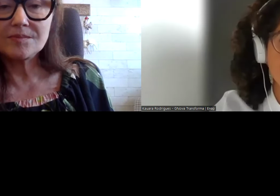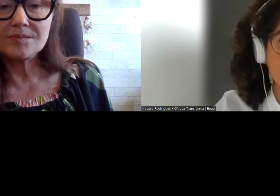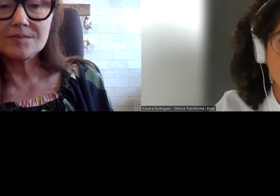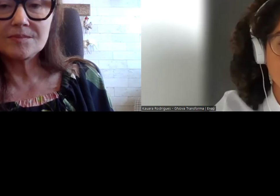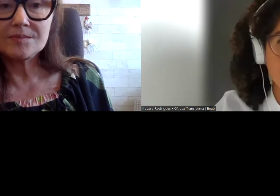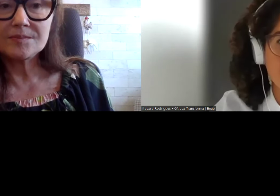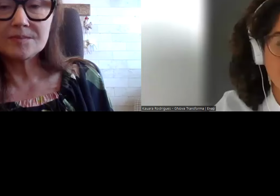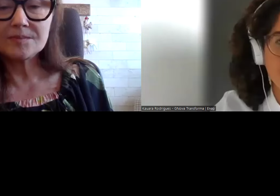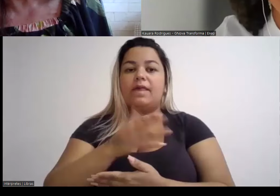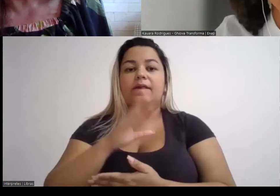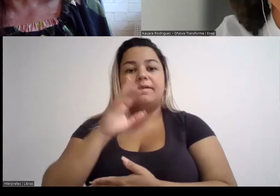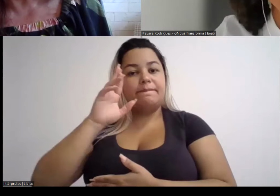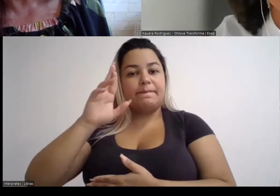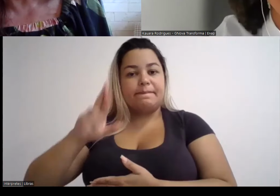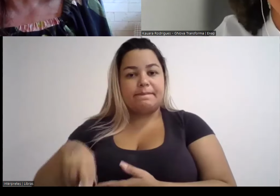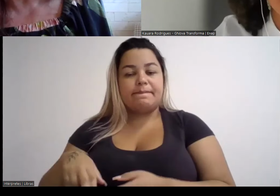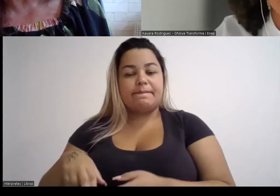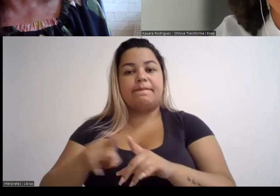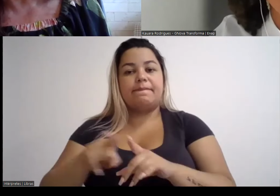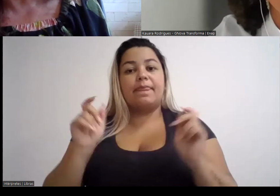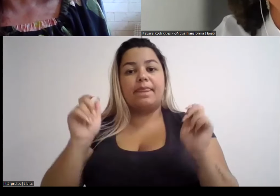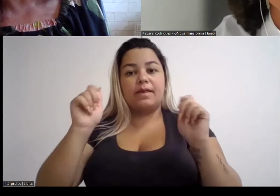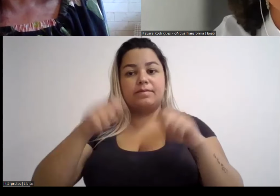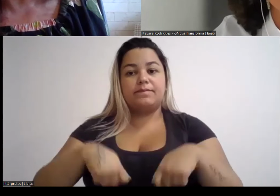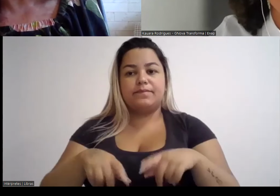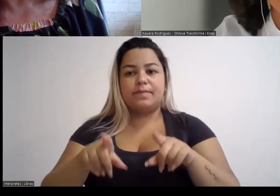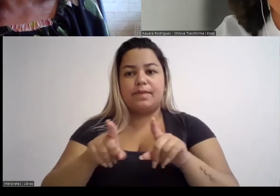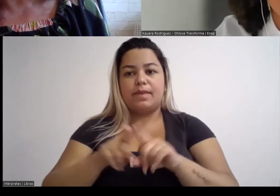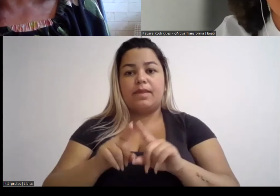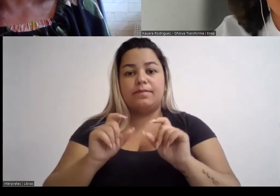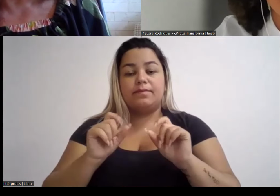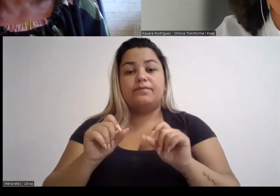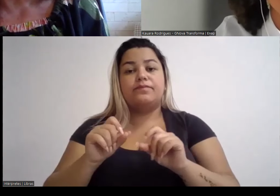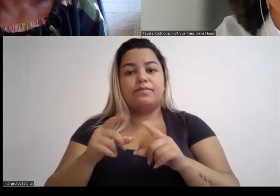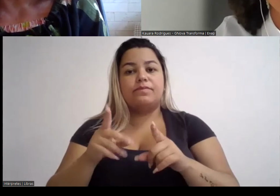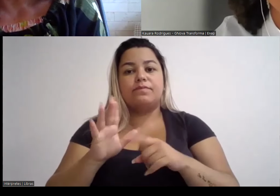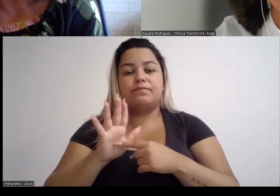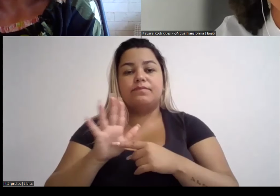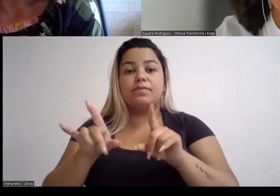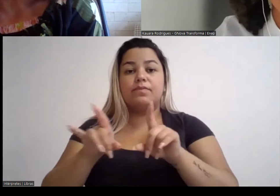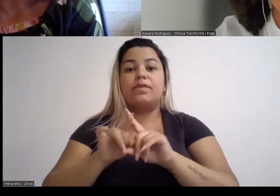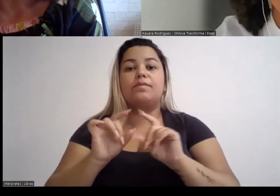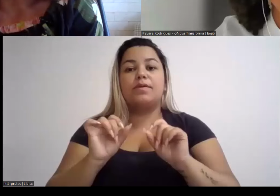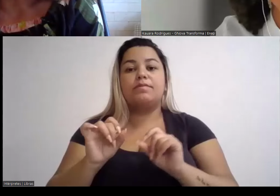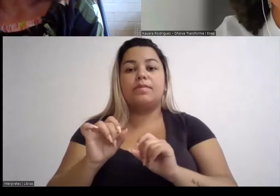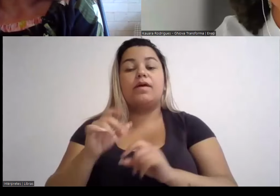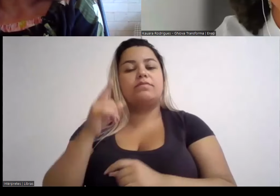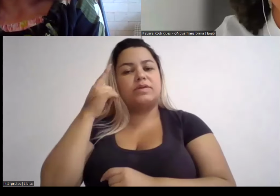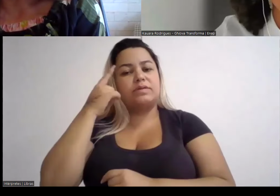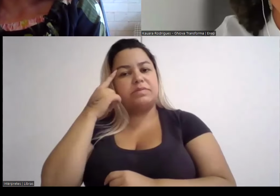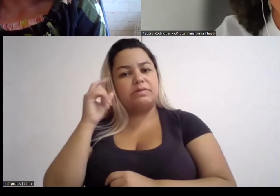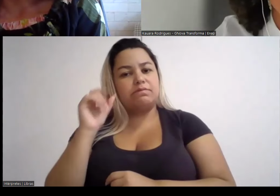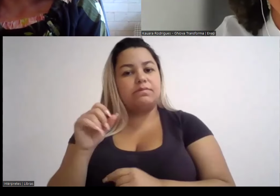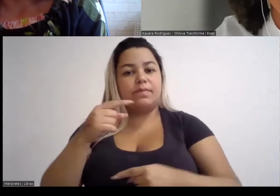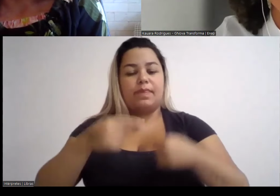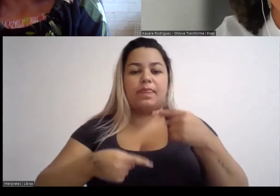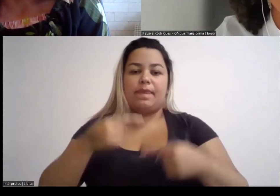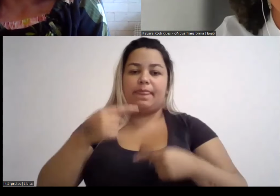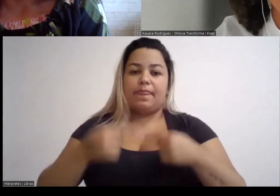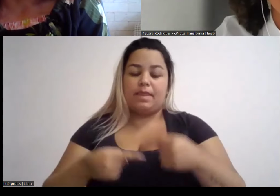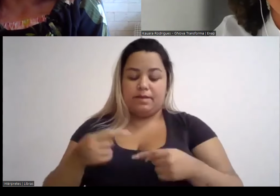muitas reflexões necessárias, com muitas provocações necessárias para se pensar políticas públicas de